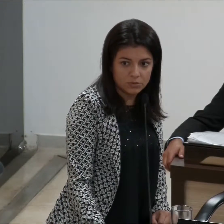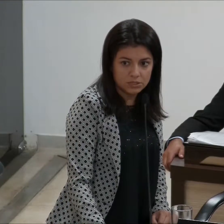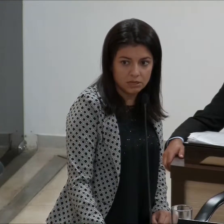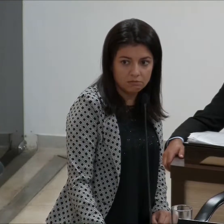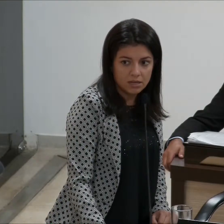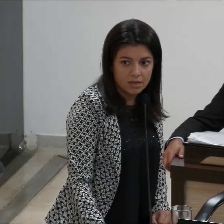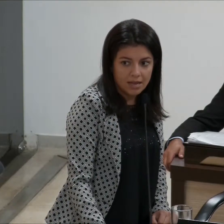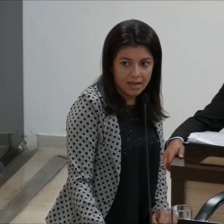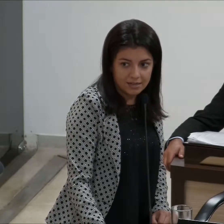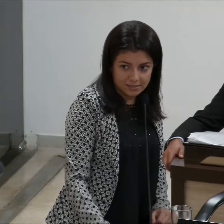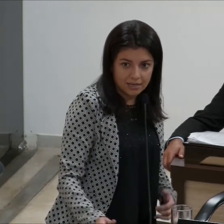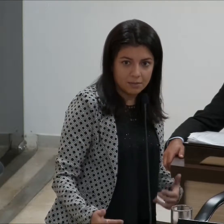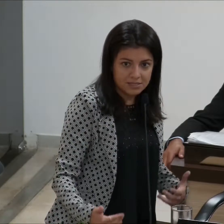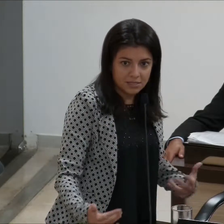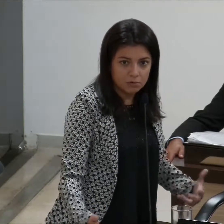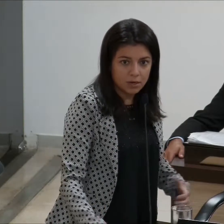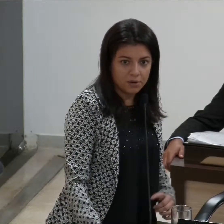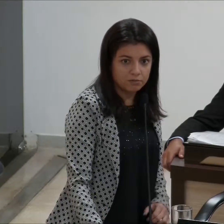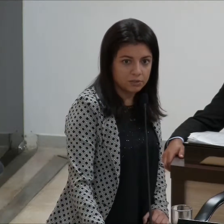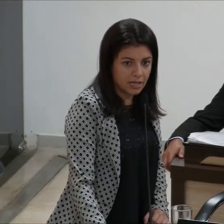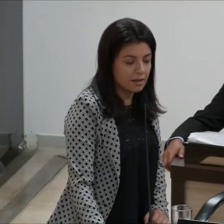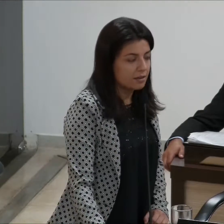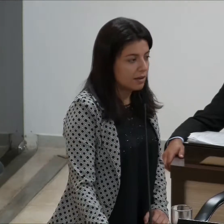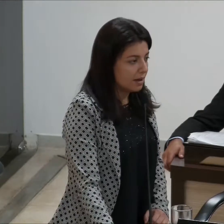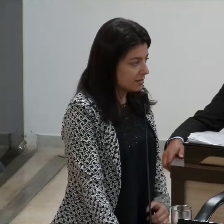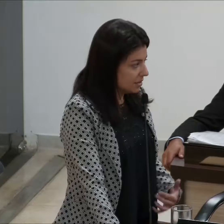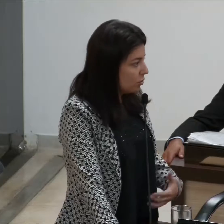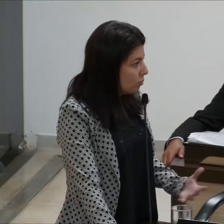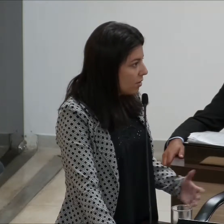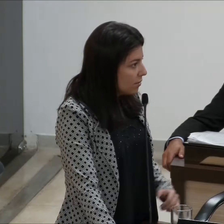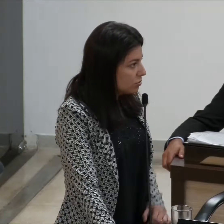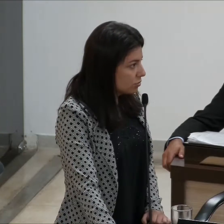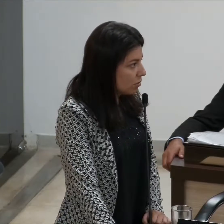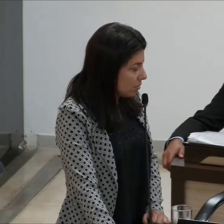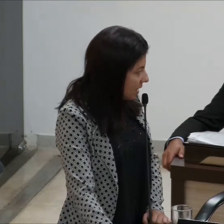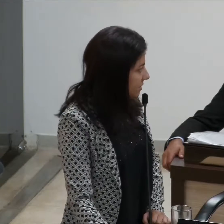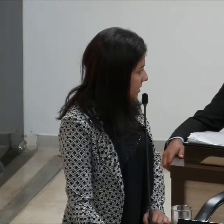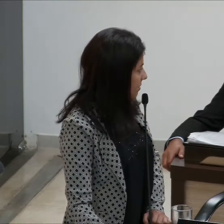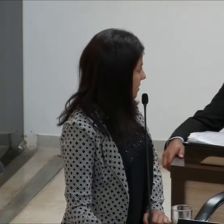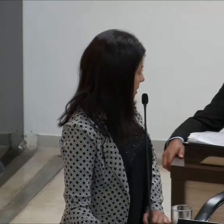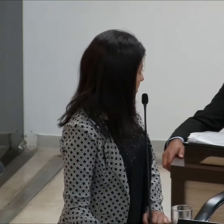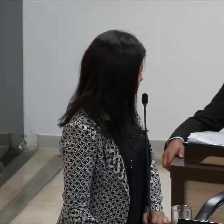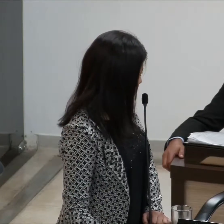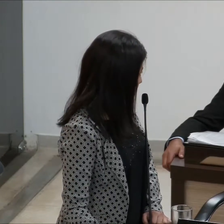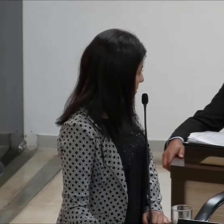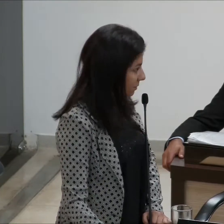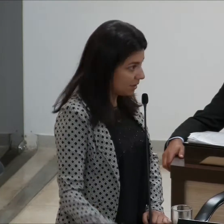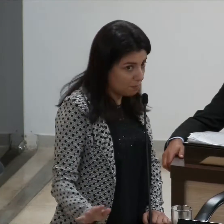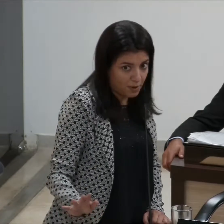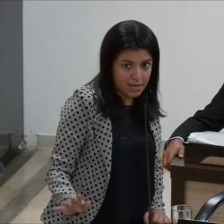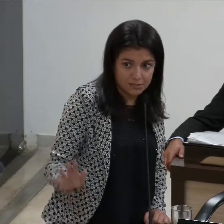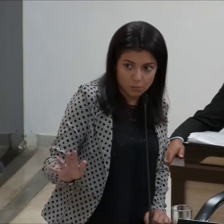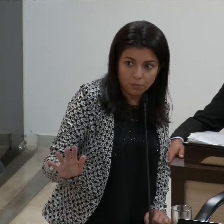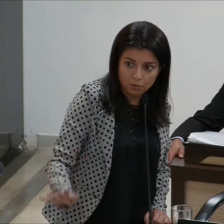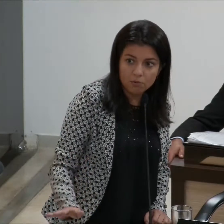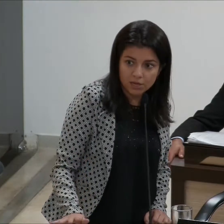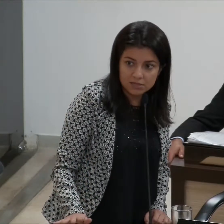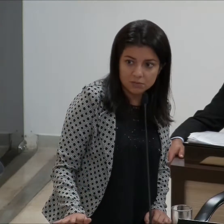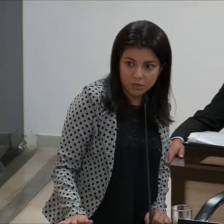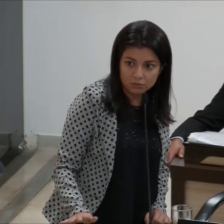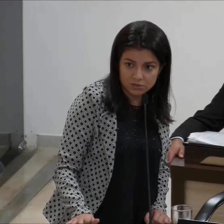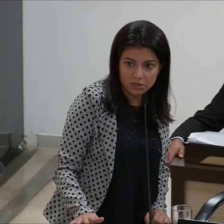nessa comissão, ela estaria mais segura para votar, assim como eu estou com relação a essa questão do zoneamento, em que pese meu